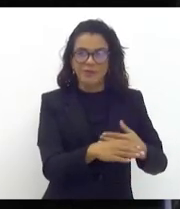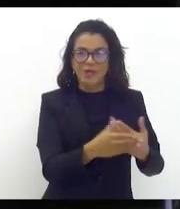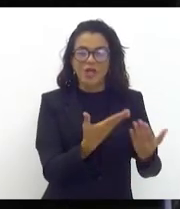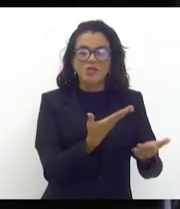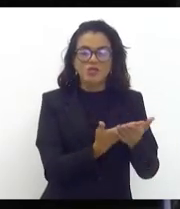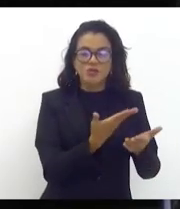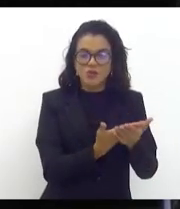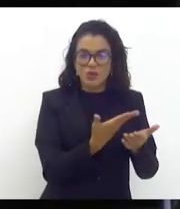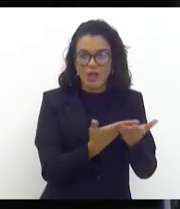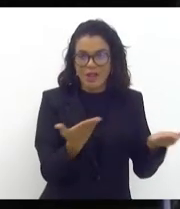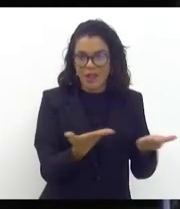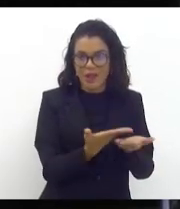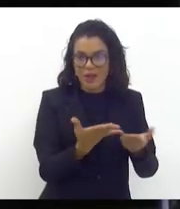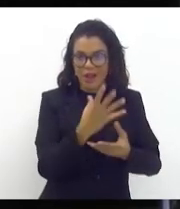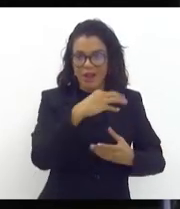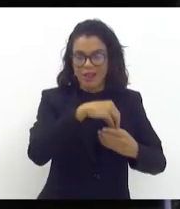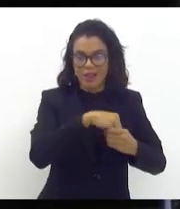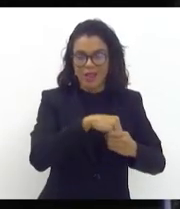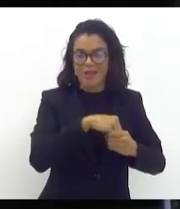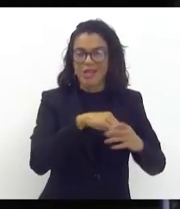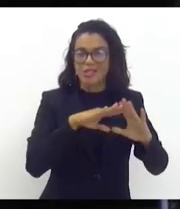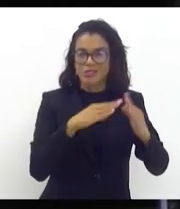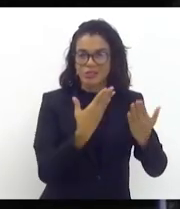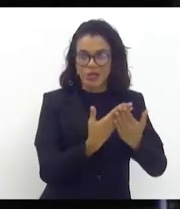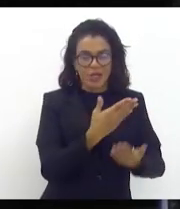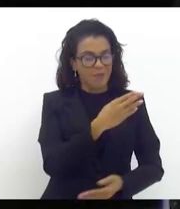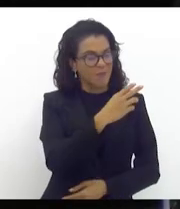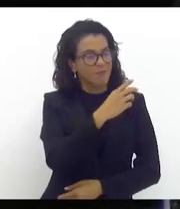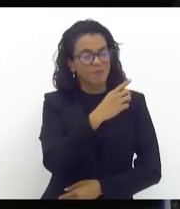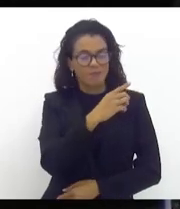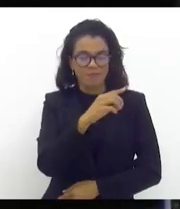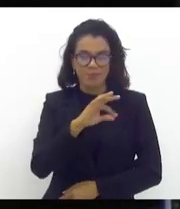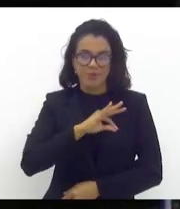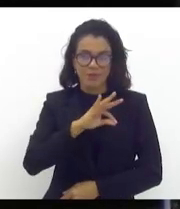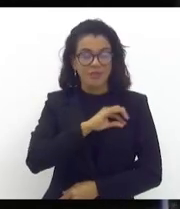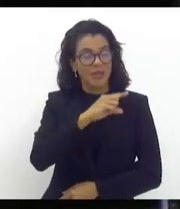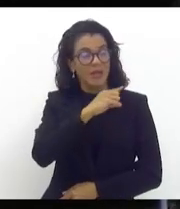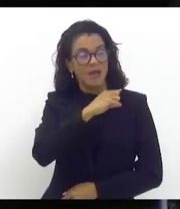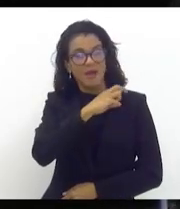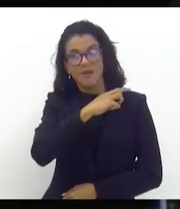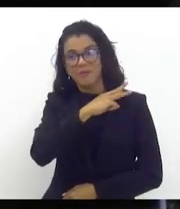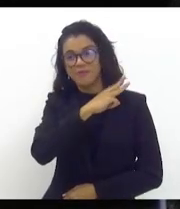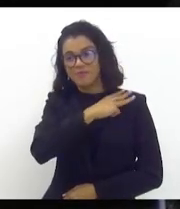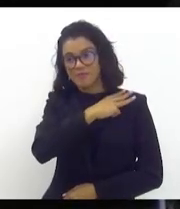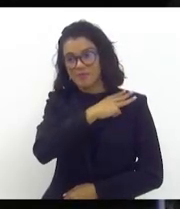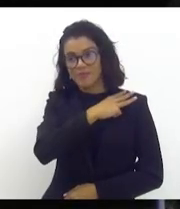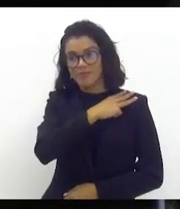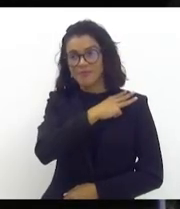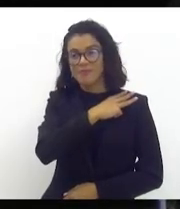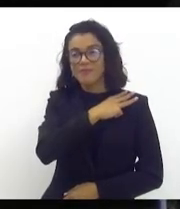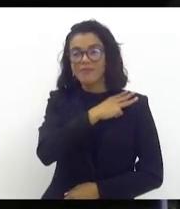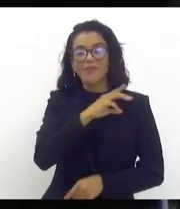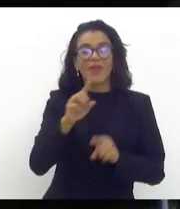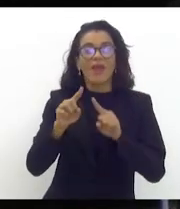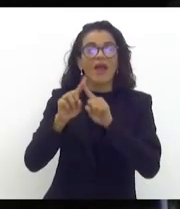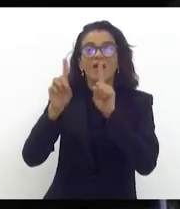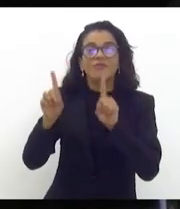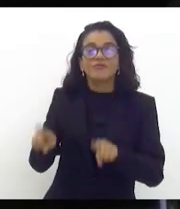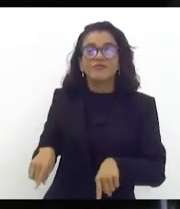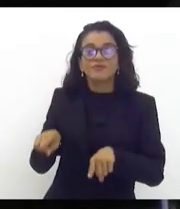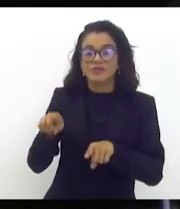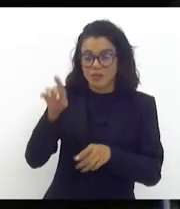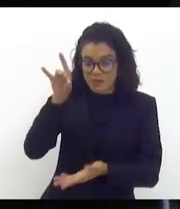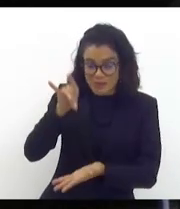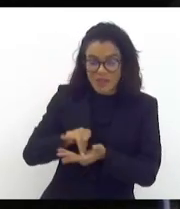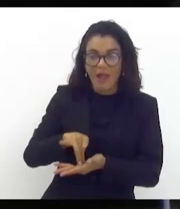Polícia Civil, num cargo de nível médio, que há uma previsão legal de que esse cargo deva ser de